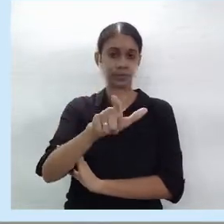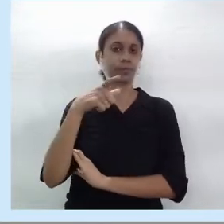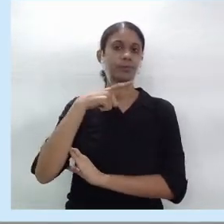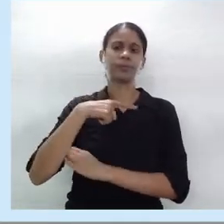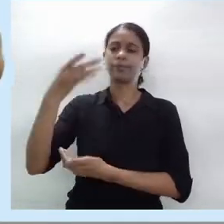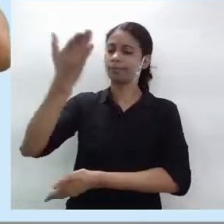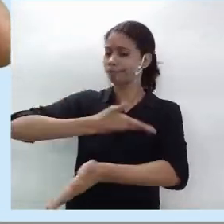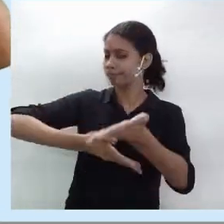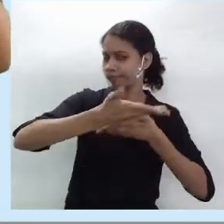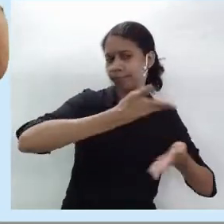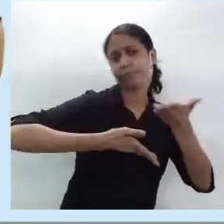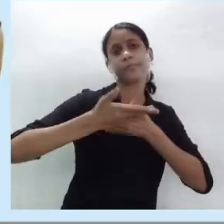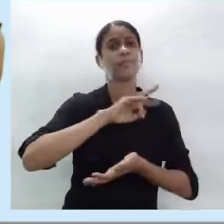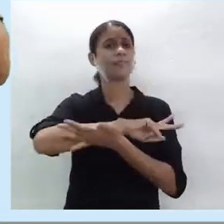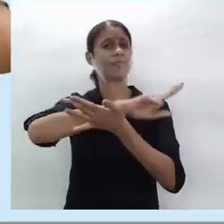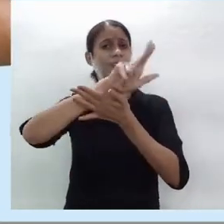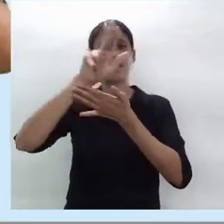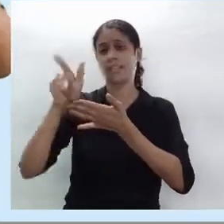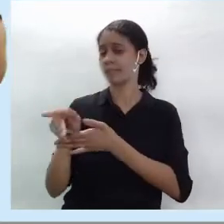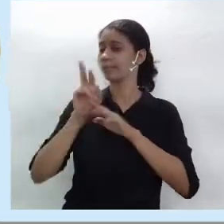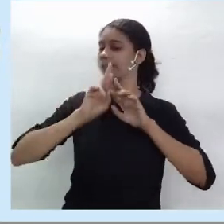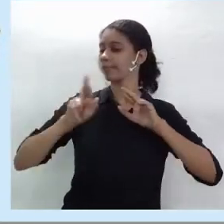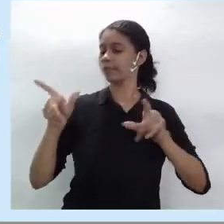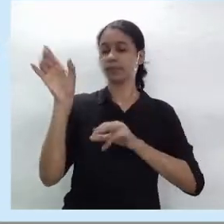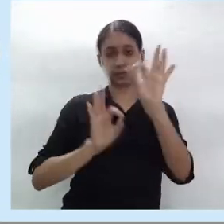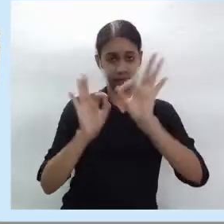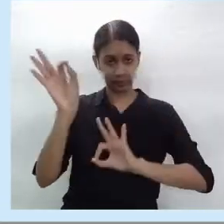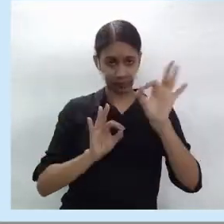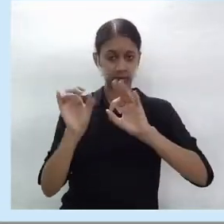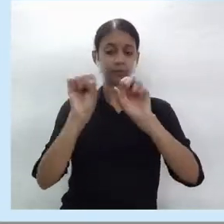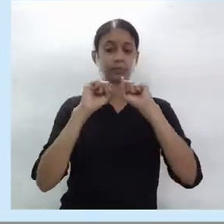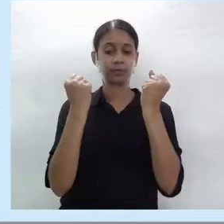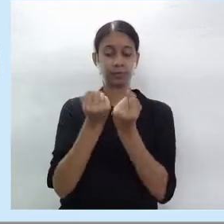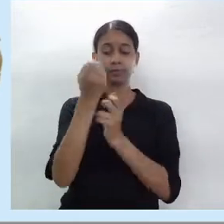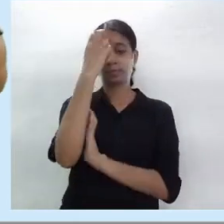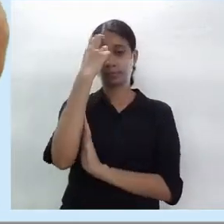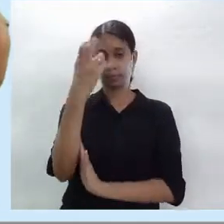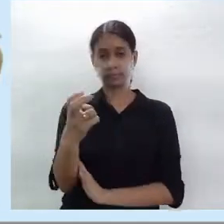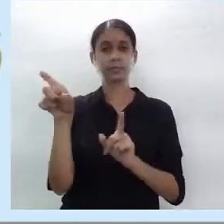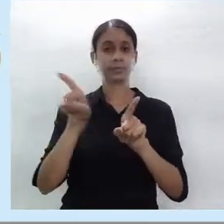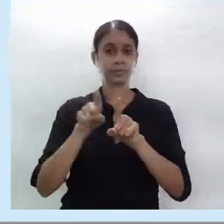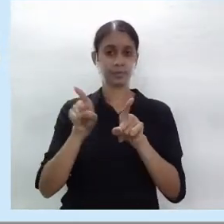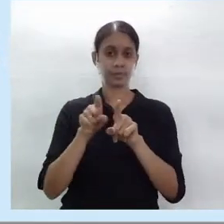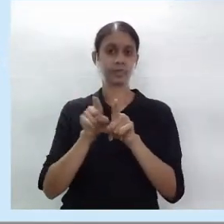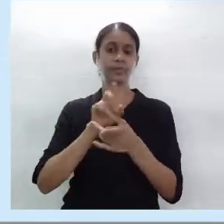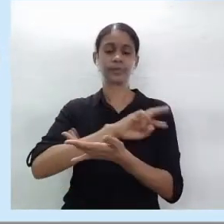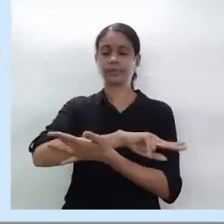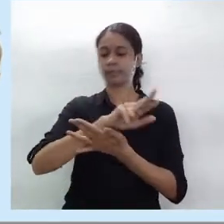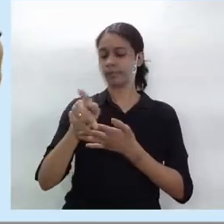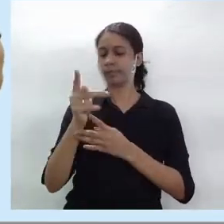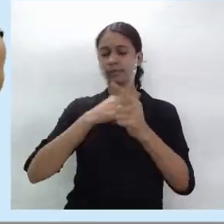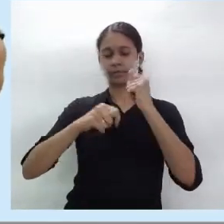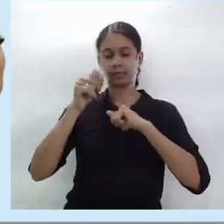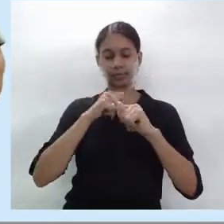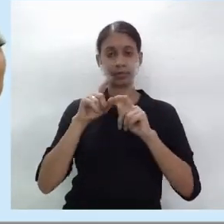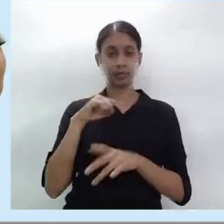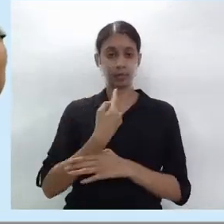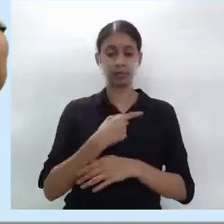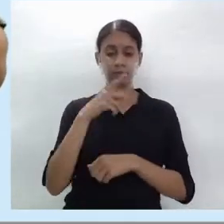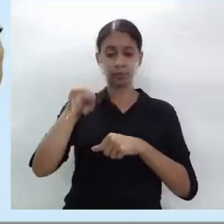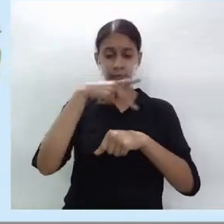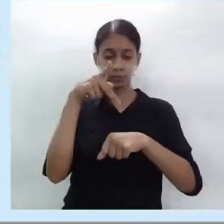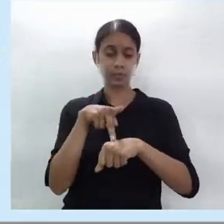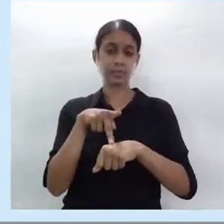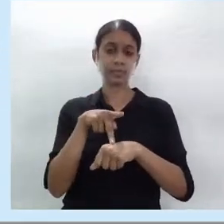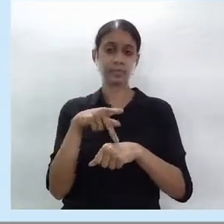tá? Diferentes organizações socioculturais e diversidades econômicas. E o nosso país,